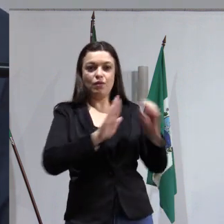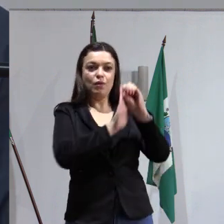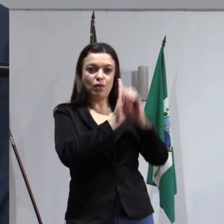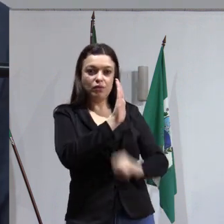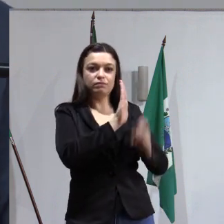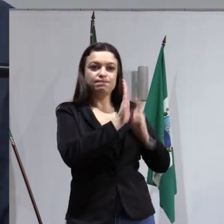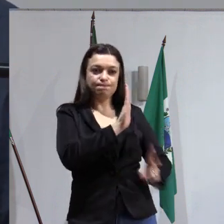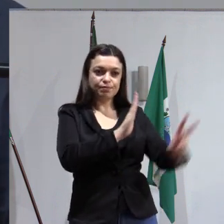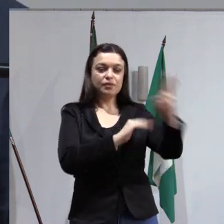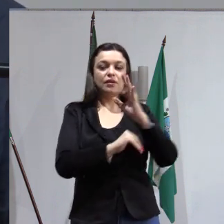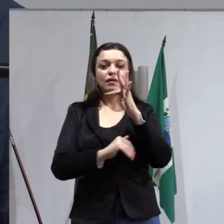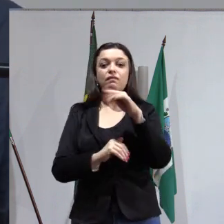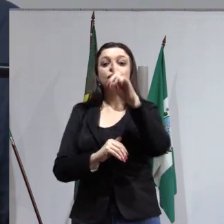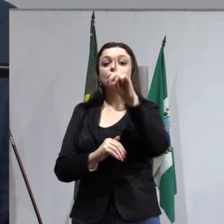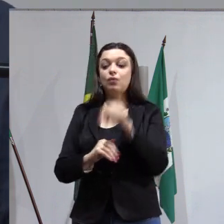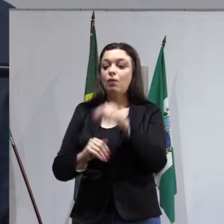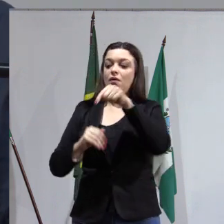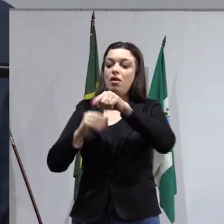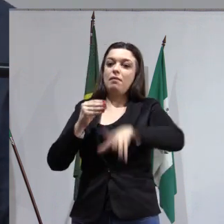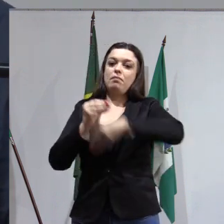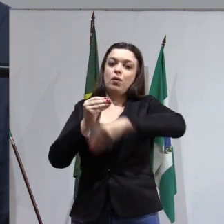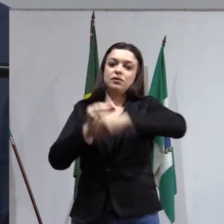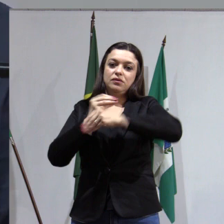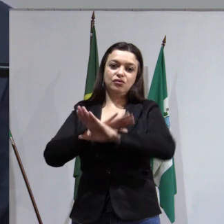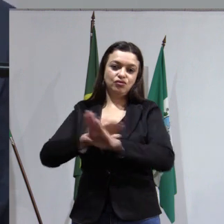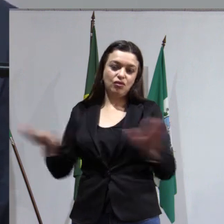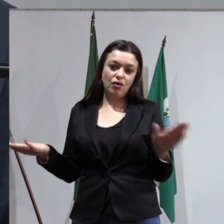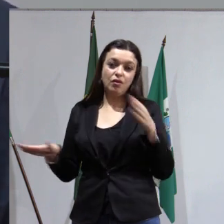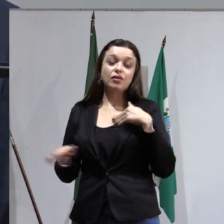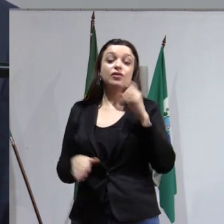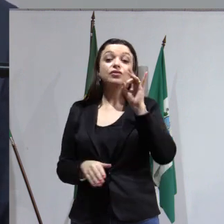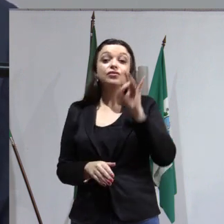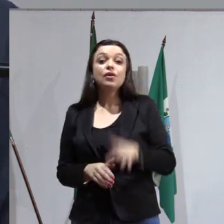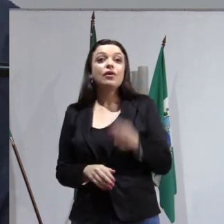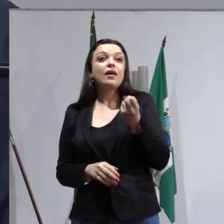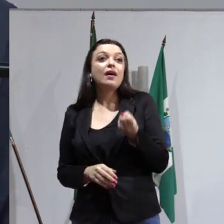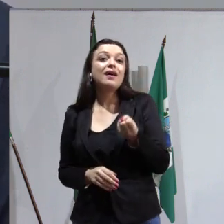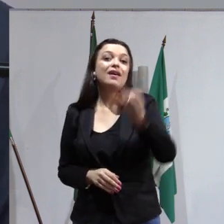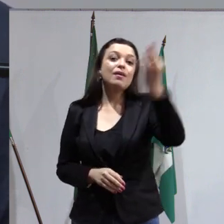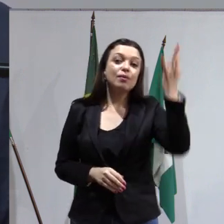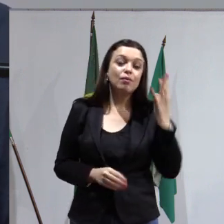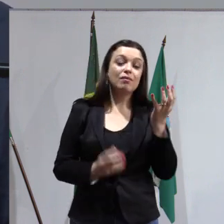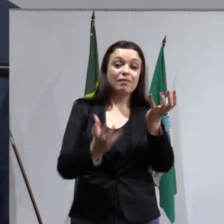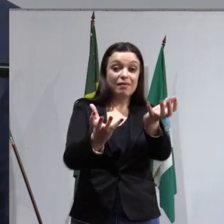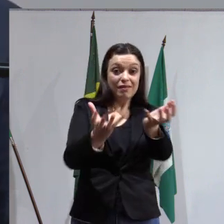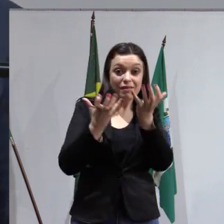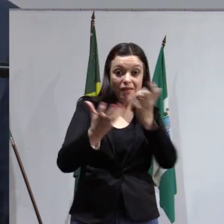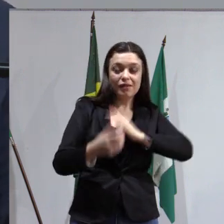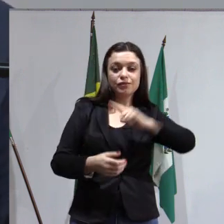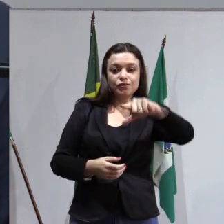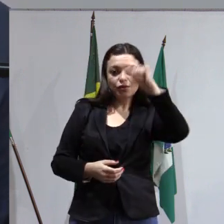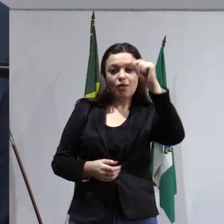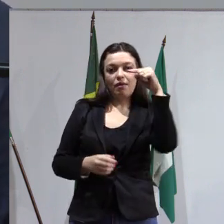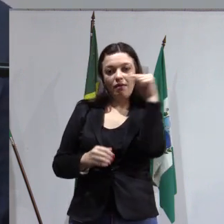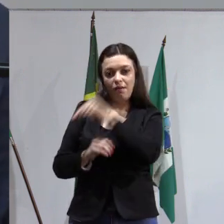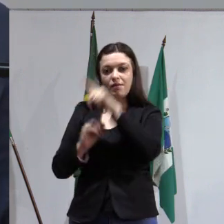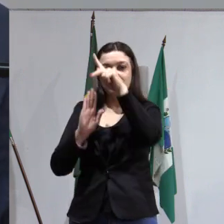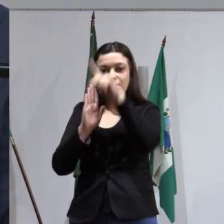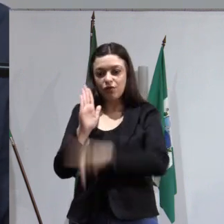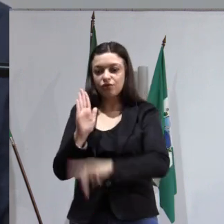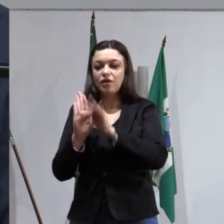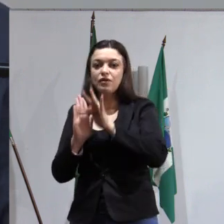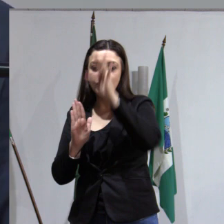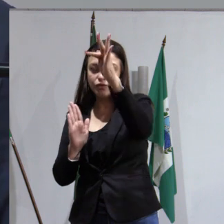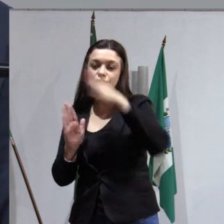mantido dessa forma e somente aqueles que quiserem optar pelo Futurice é que